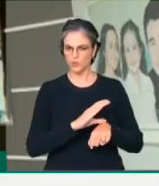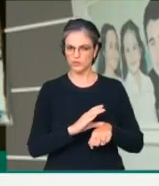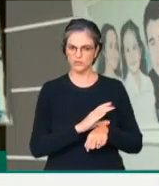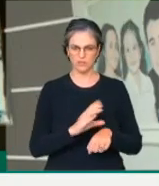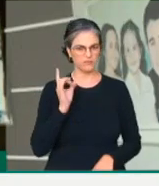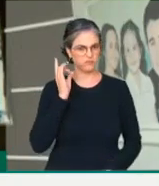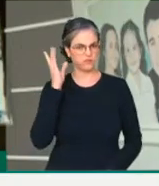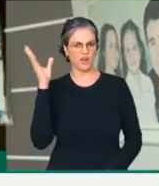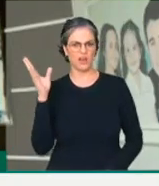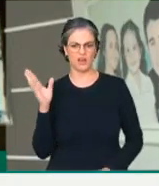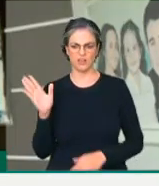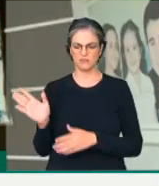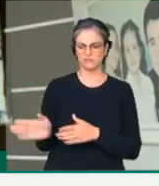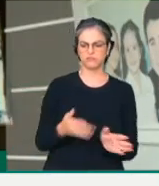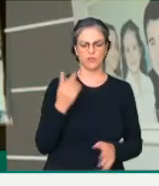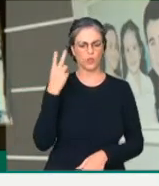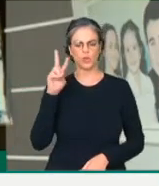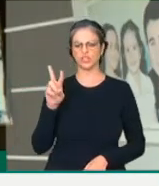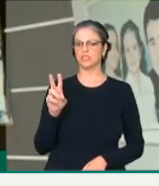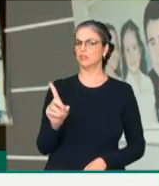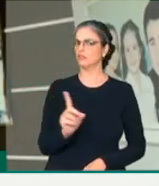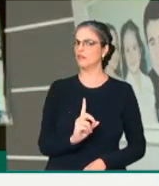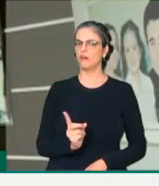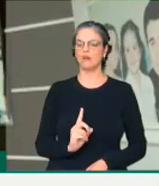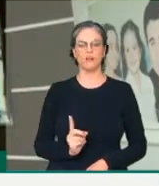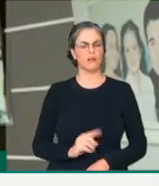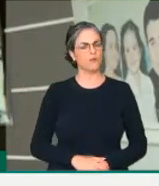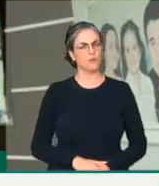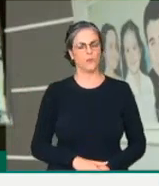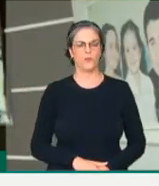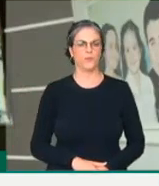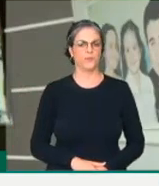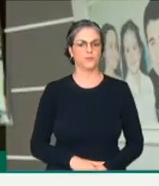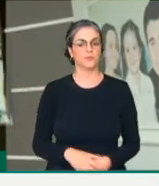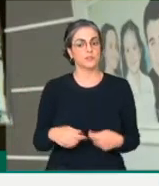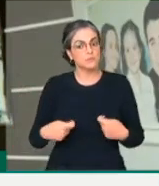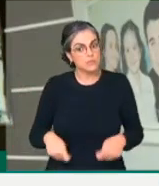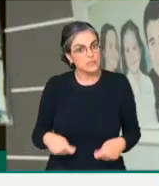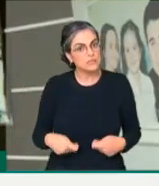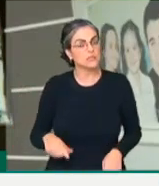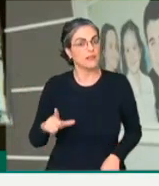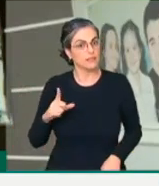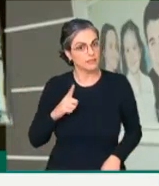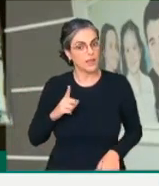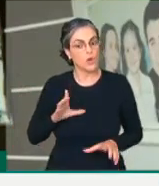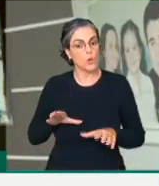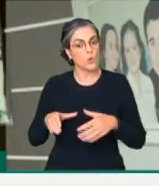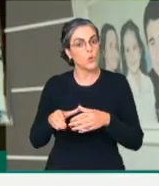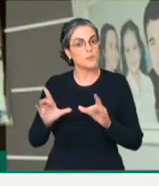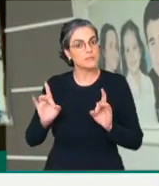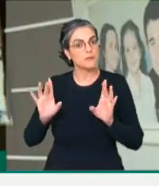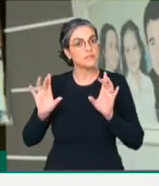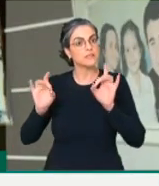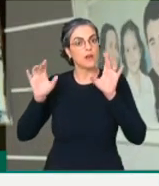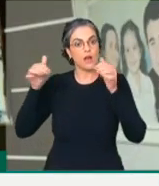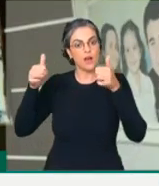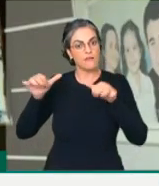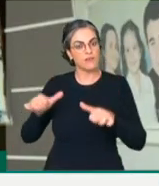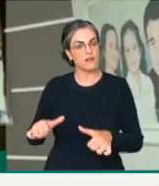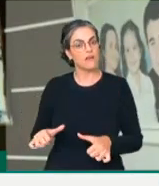uma tramitação de 2 dias. É preciso constituir uma comissão especial para